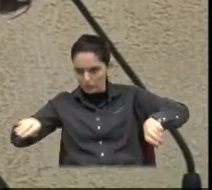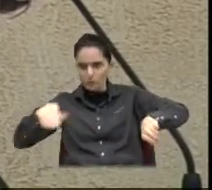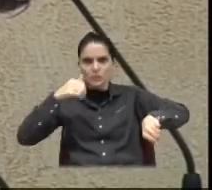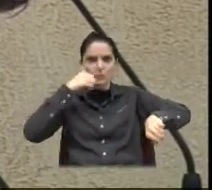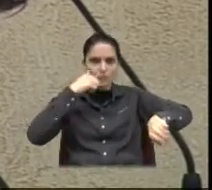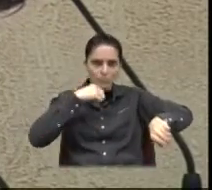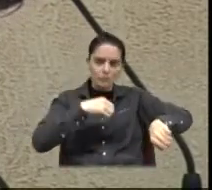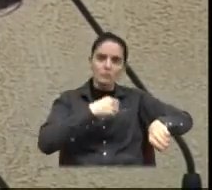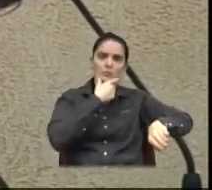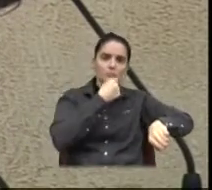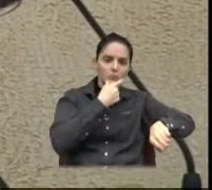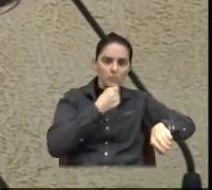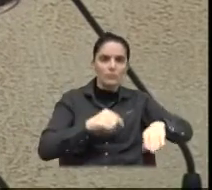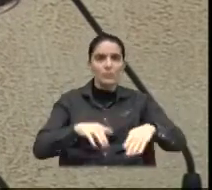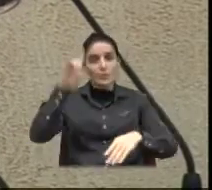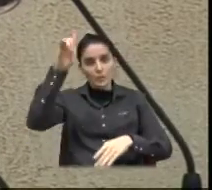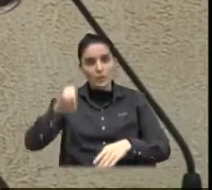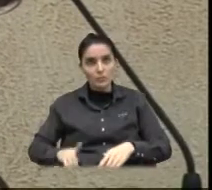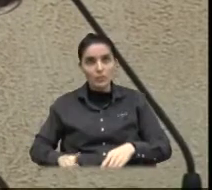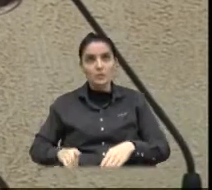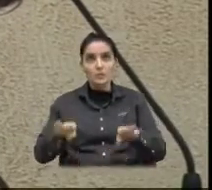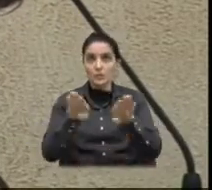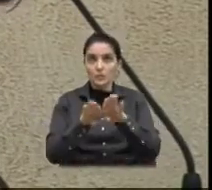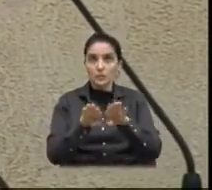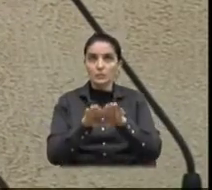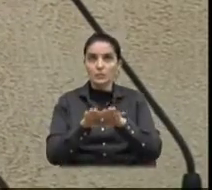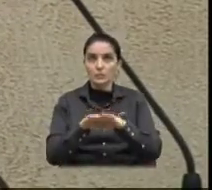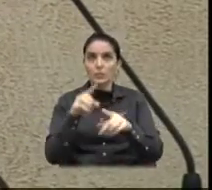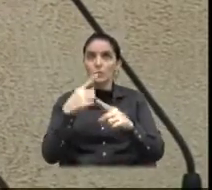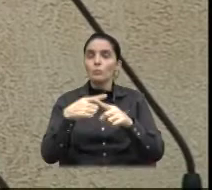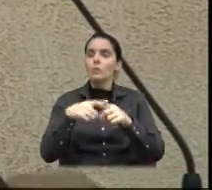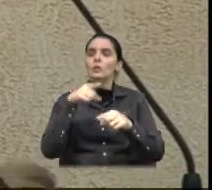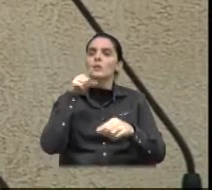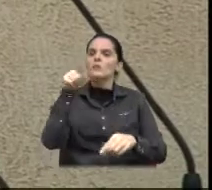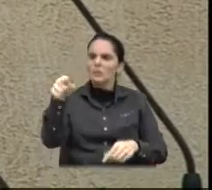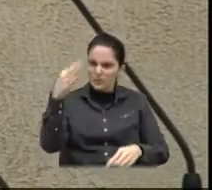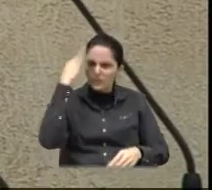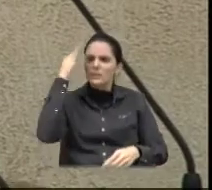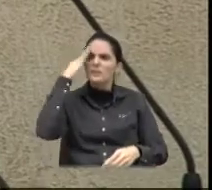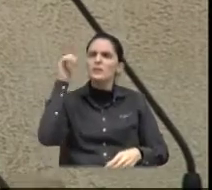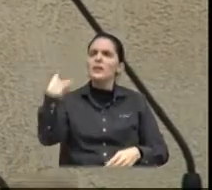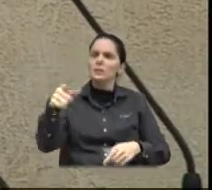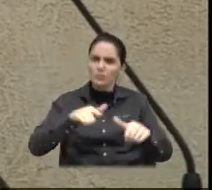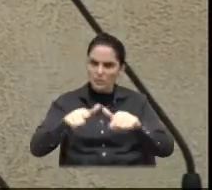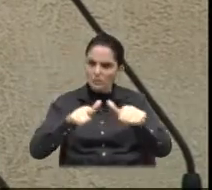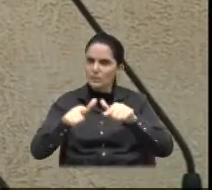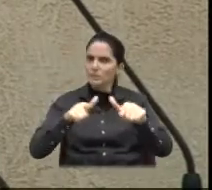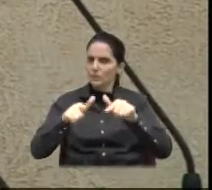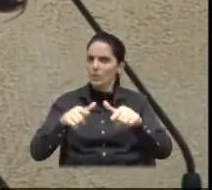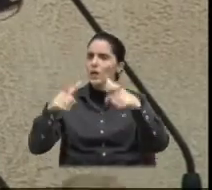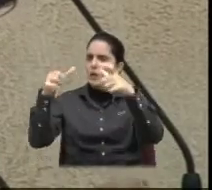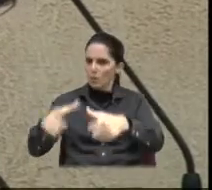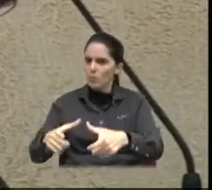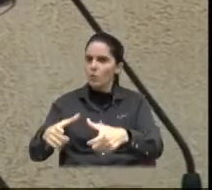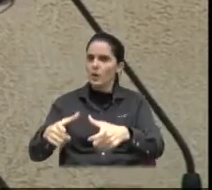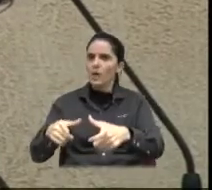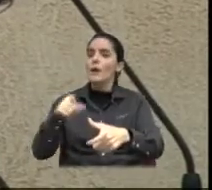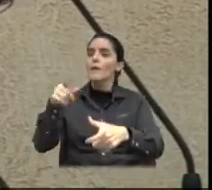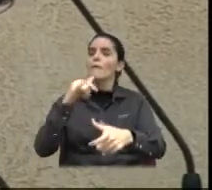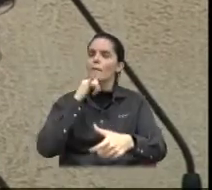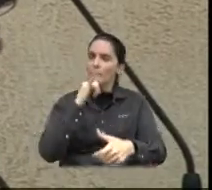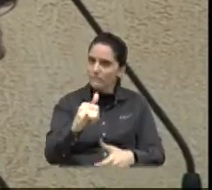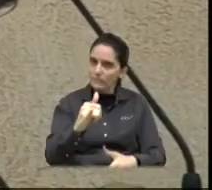deficientes e você sabe disso porque você trabalha no departamento você trabalha no departamento que fala